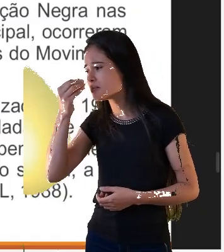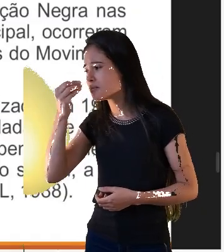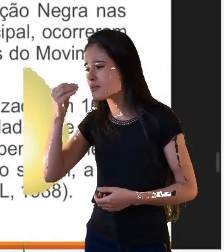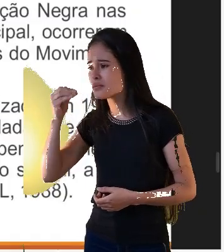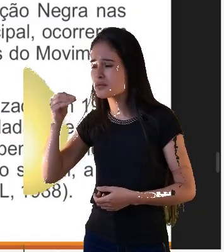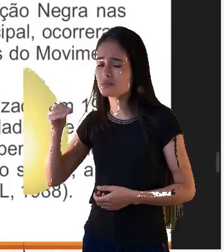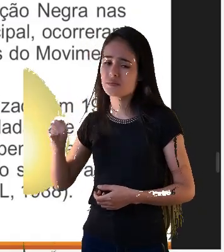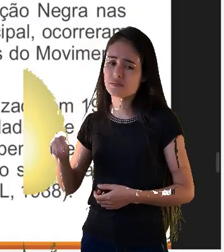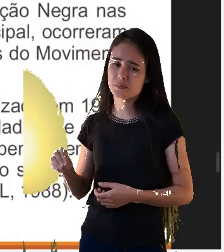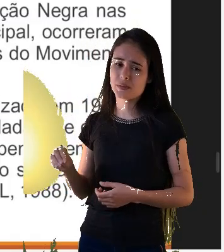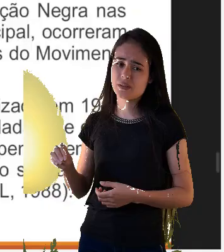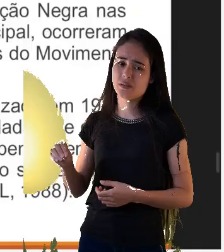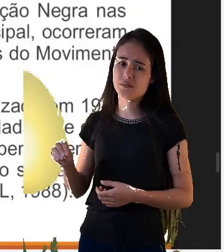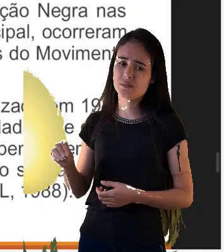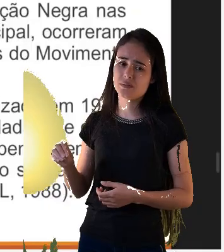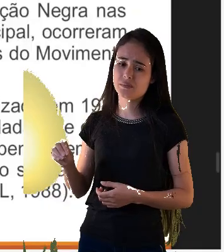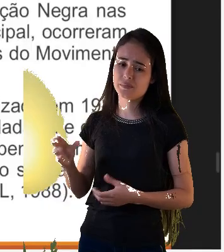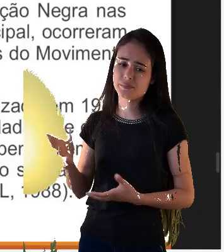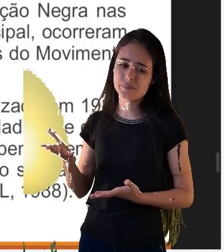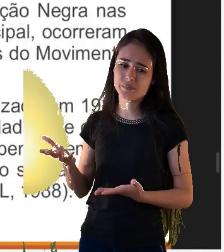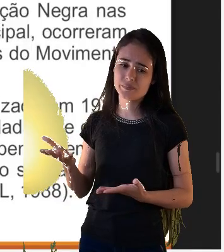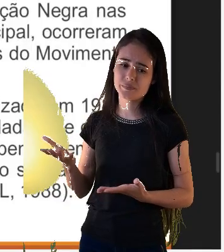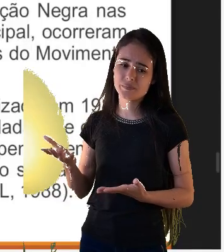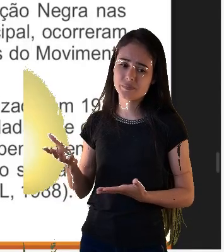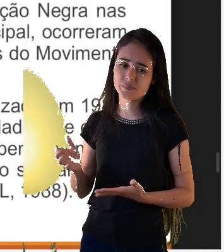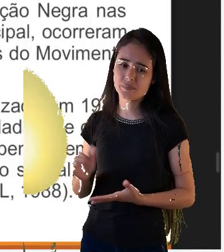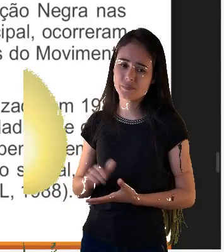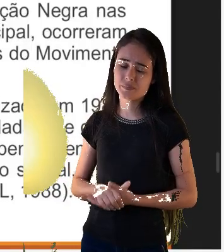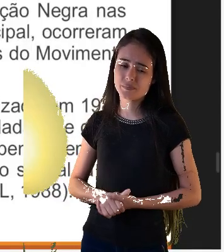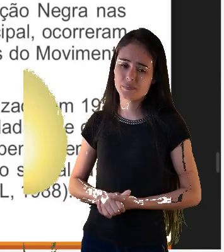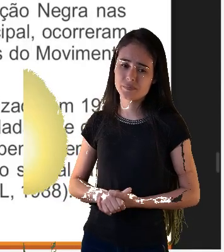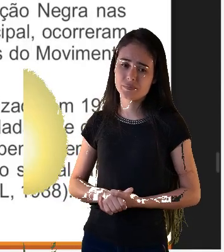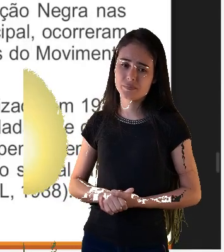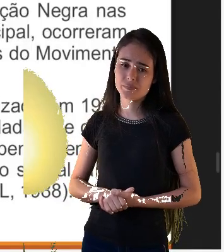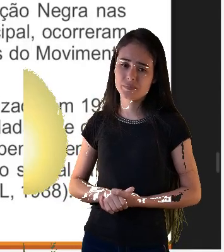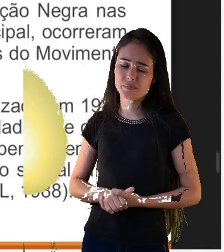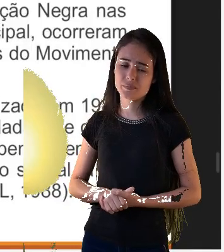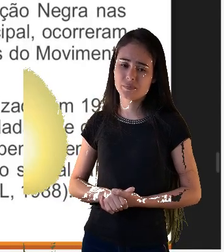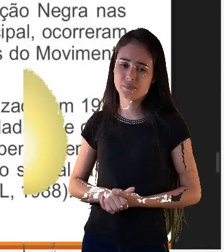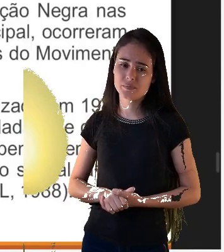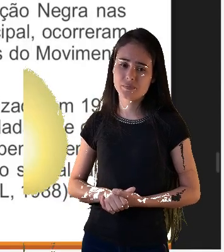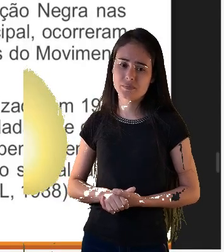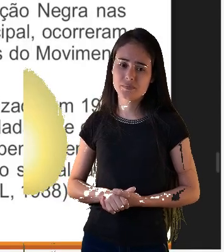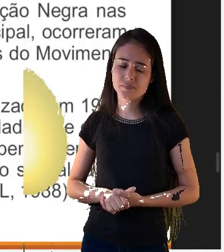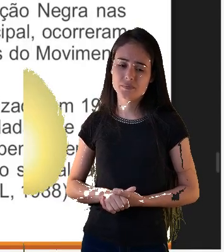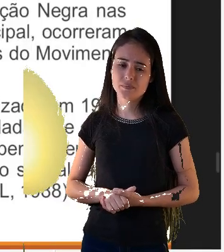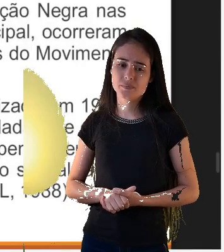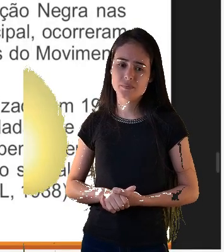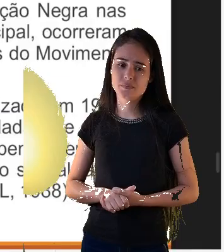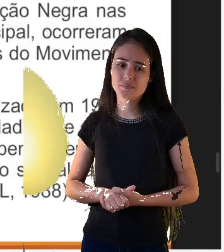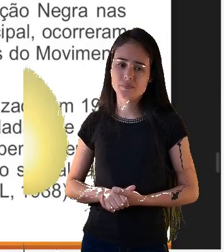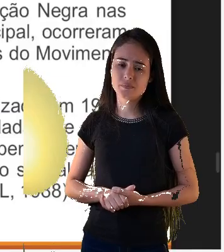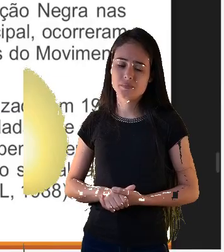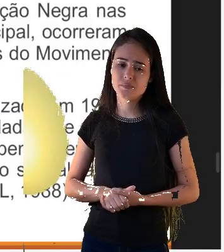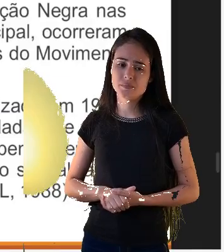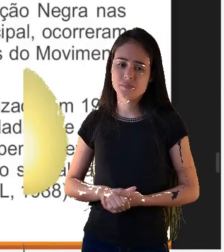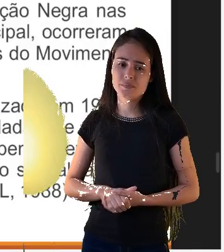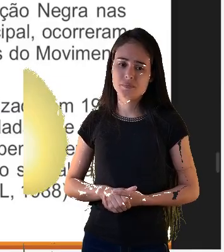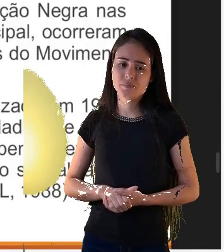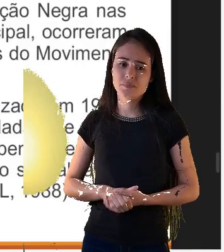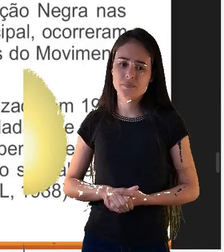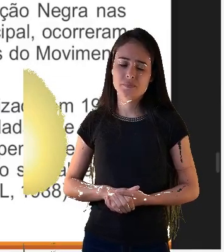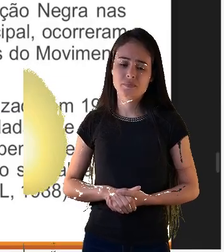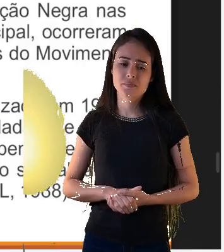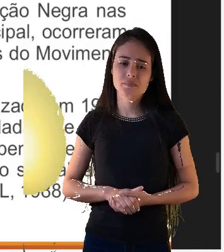né? Então, é relevante a gente trazer essa discussão da pessoa, a pessoa autodidata e